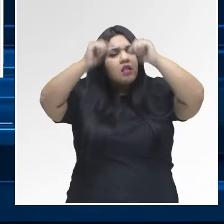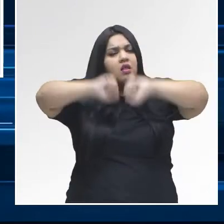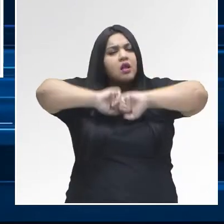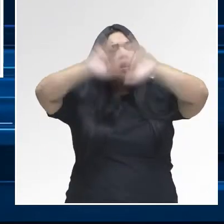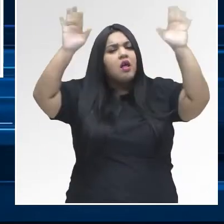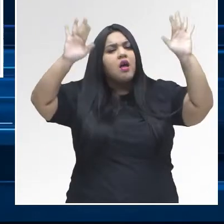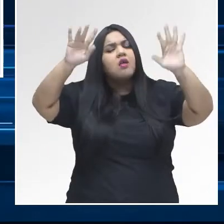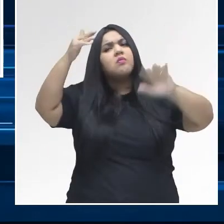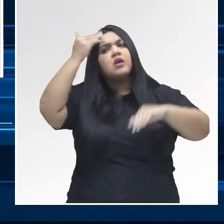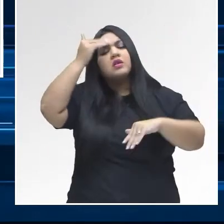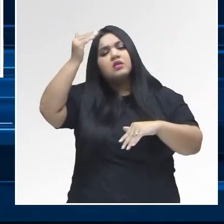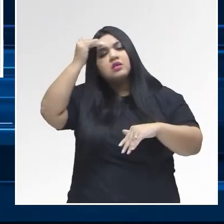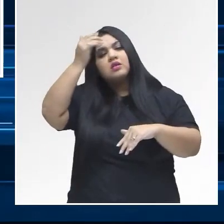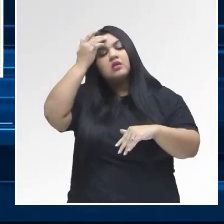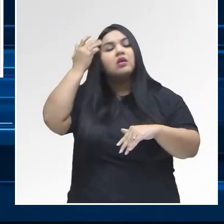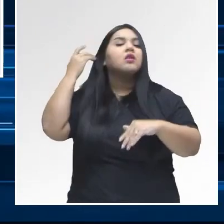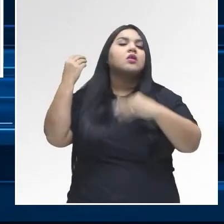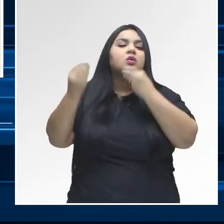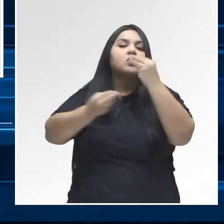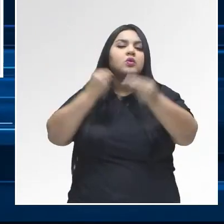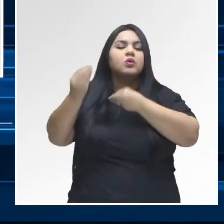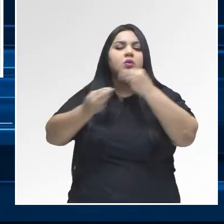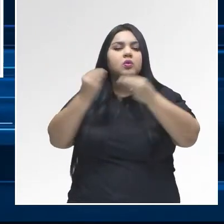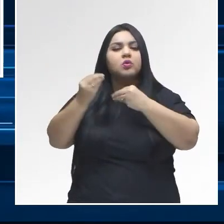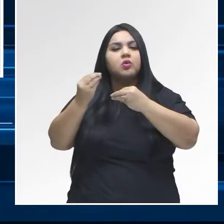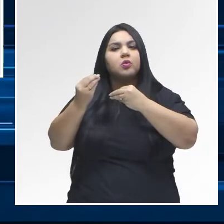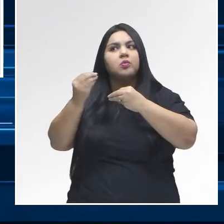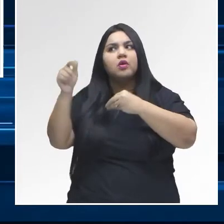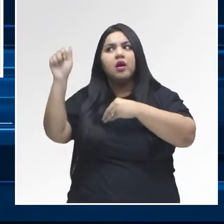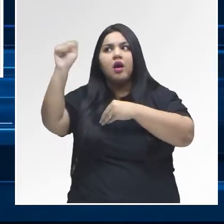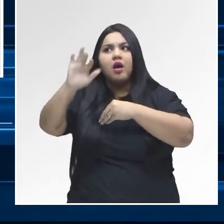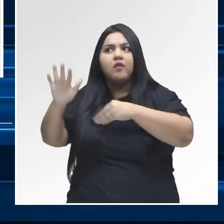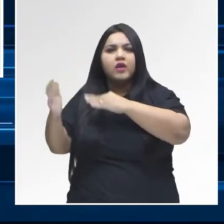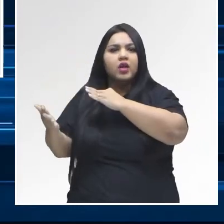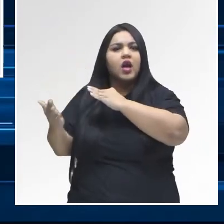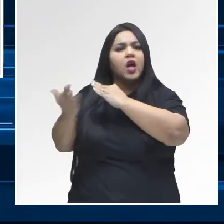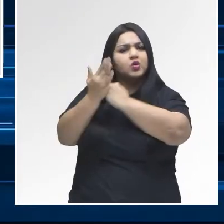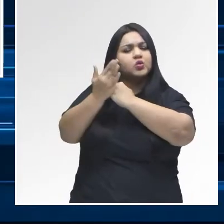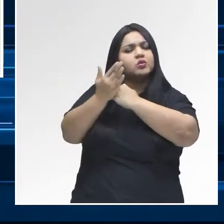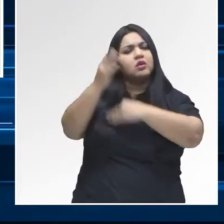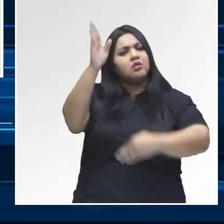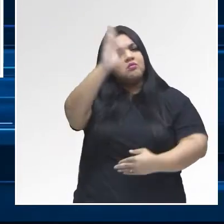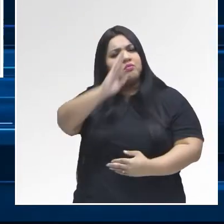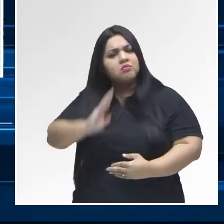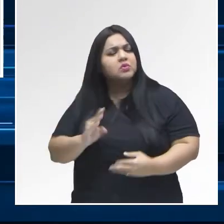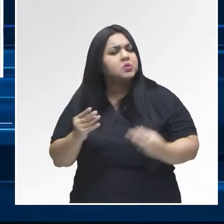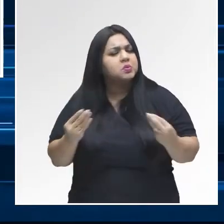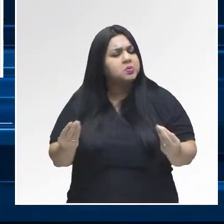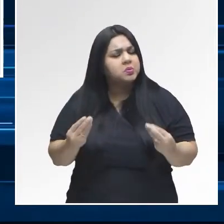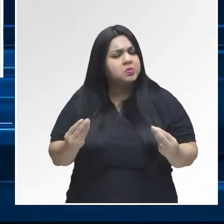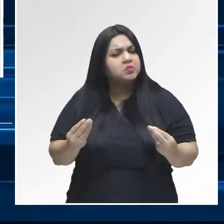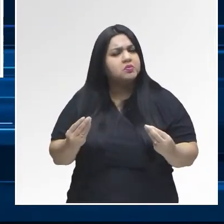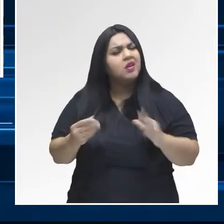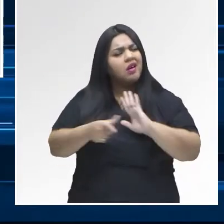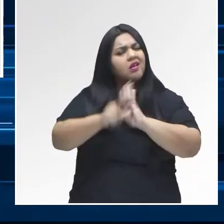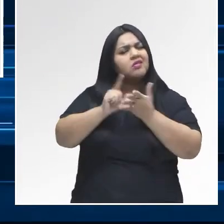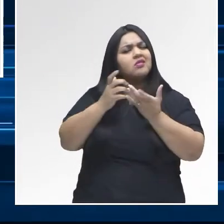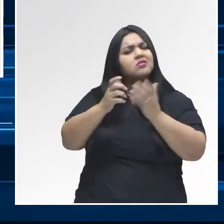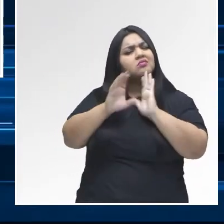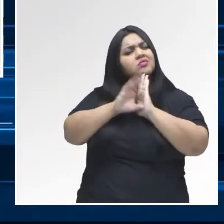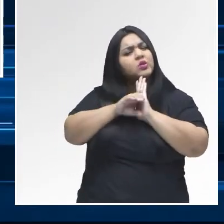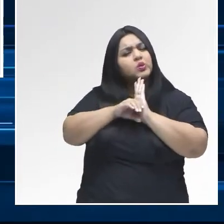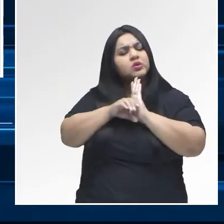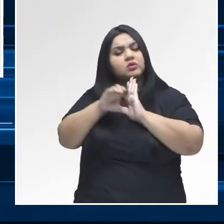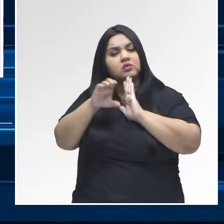poder entender de que modo esses africanos contribuíram culturalmente, eu tenho que entender o conceito de cultura. Tá? Então, em